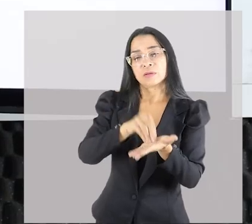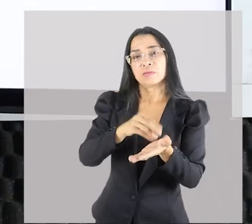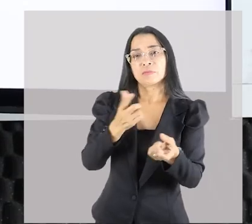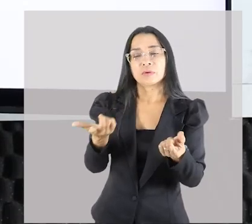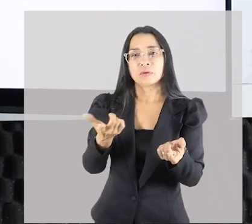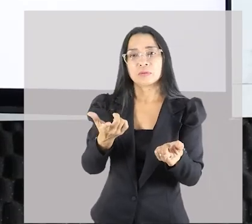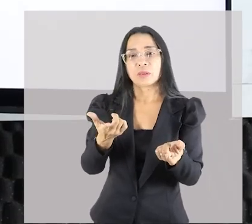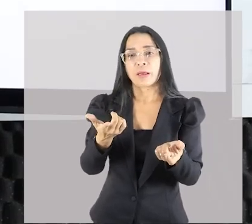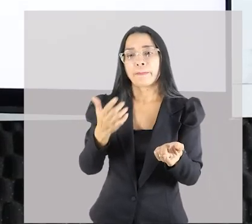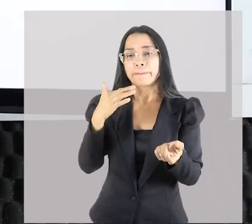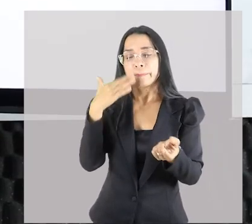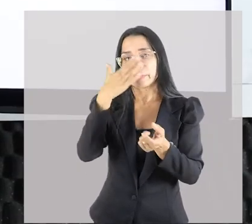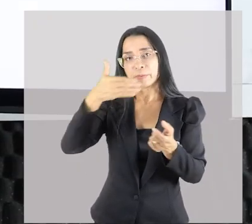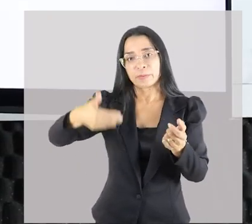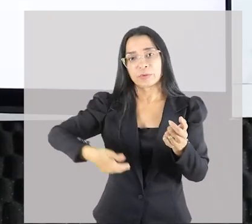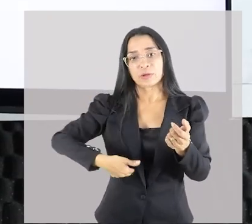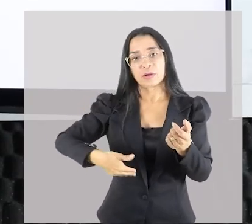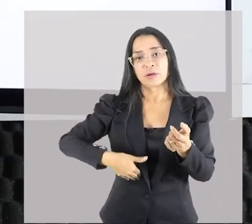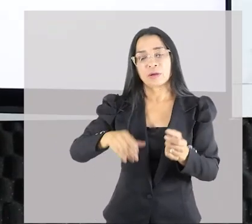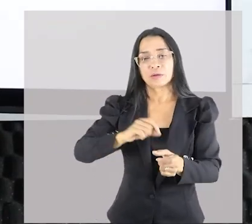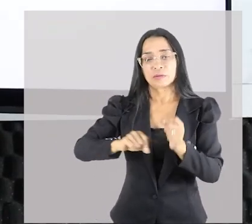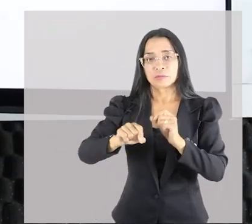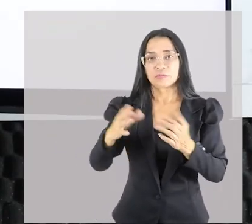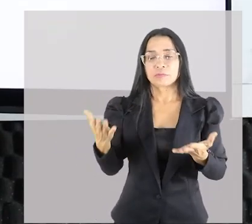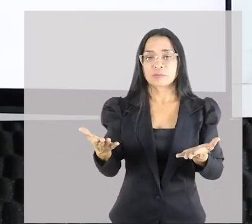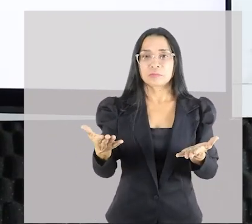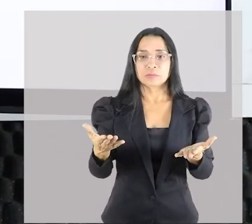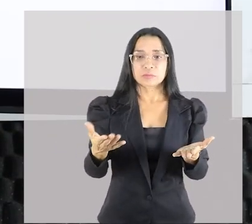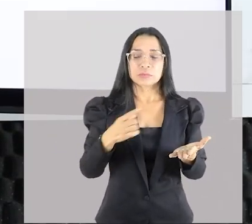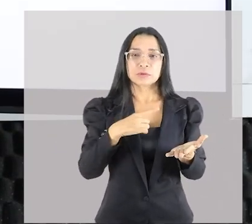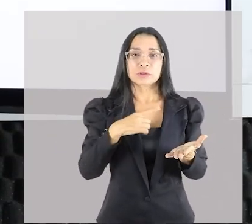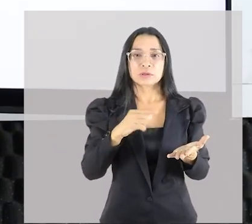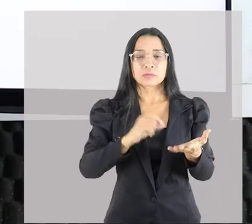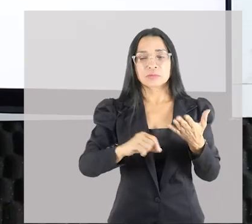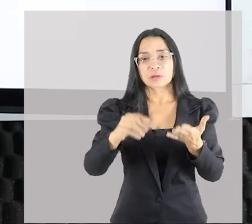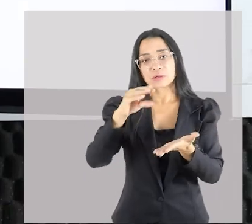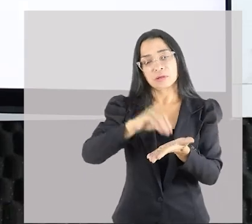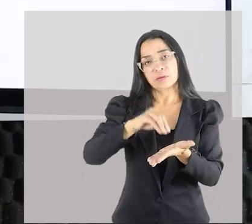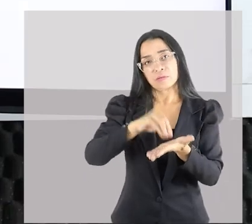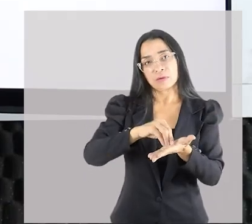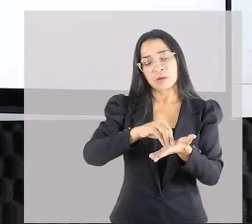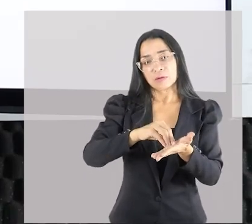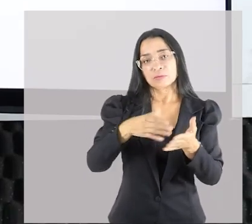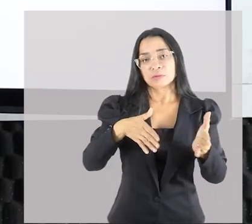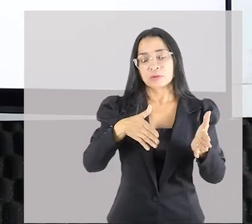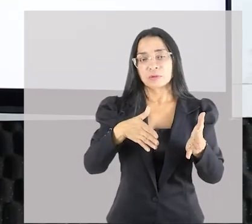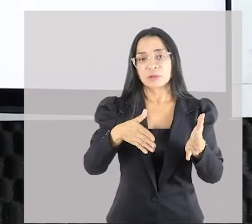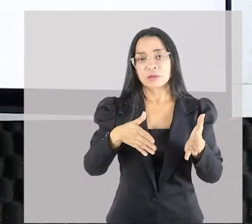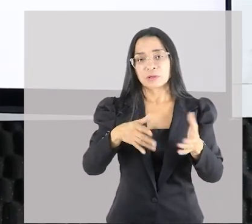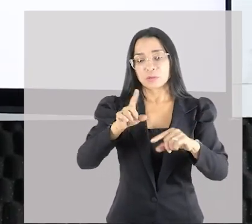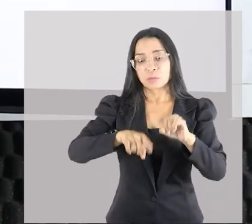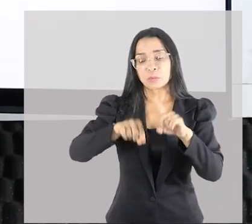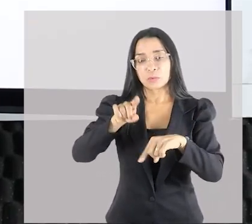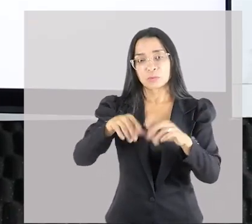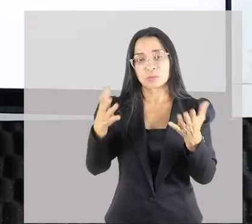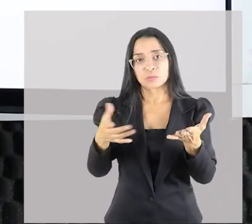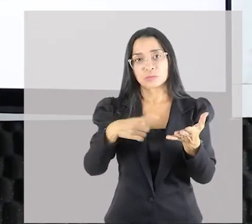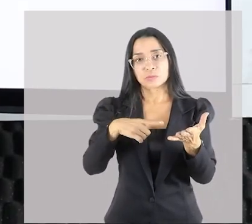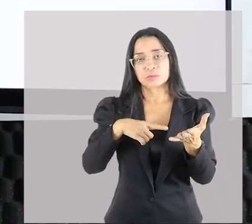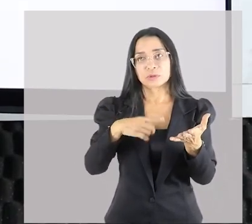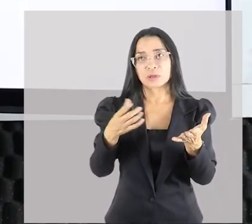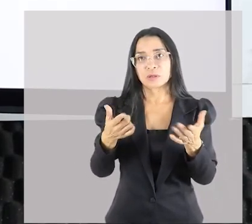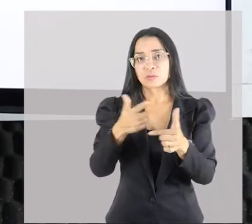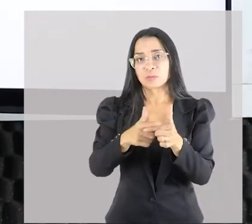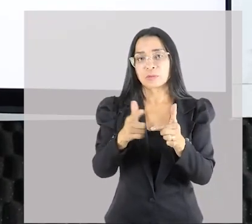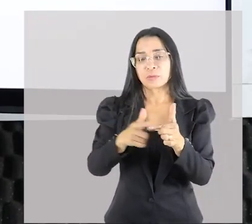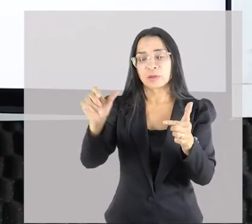principalmente a fome apertava também nesse sentido. Então você tem essa escassez dentro de produtos, você tem a fome, você tem as crises,